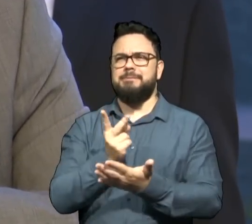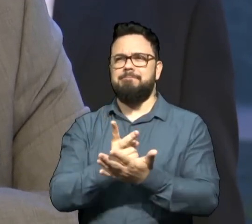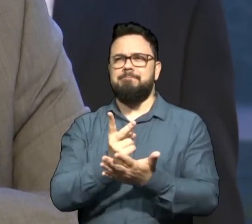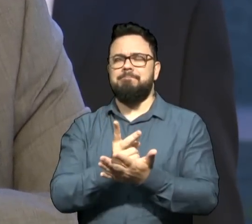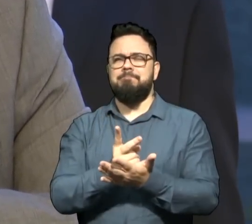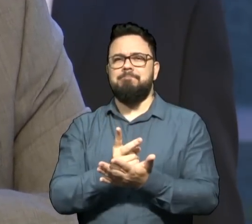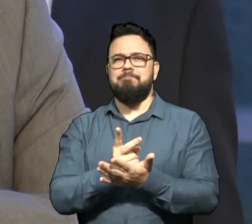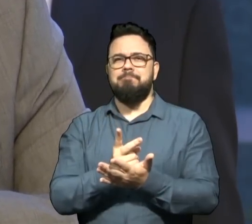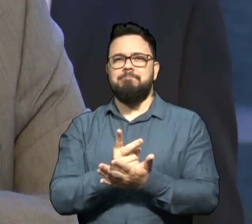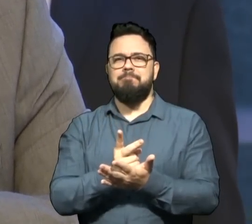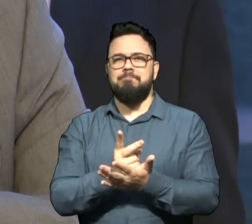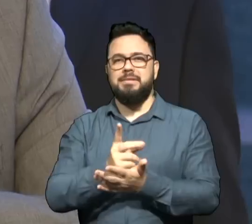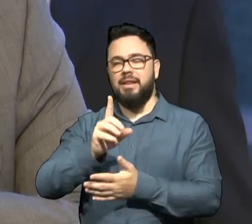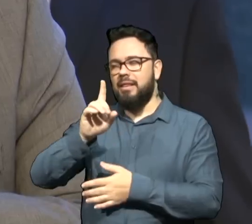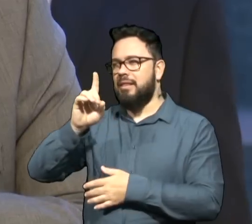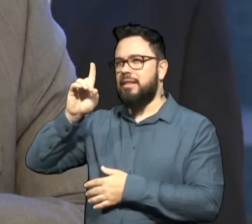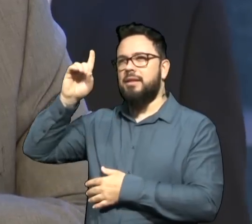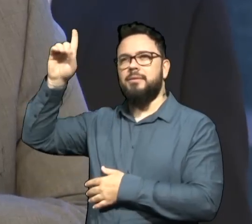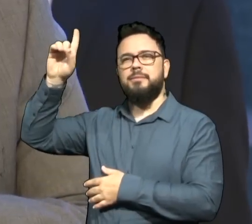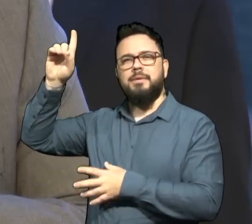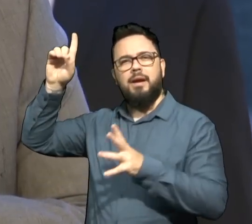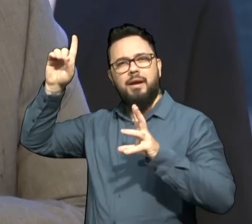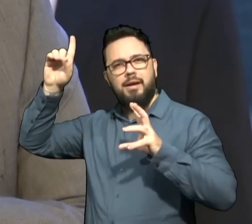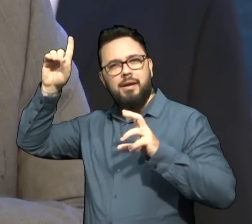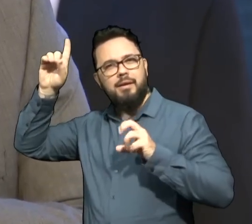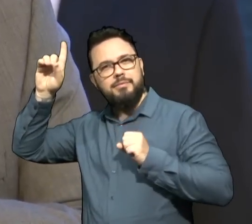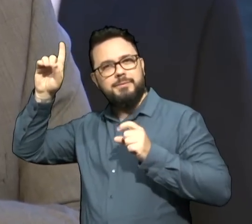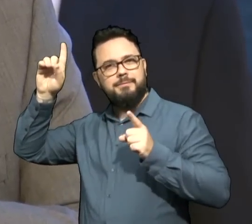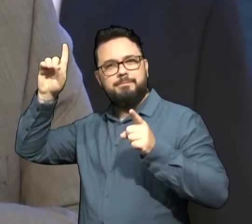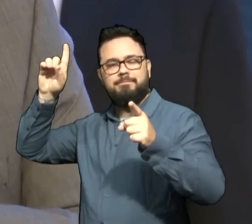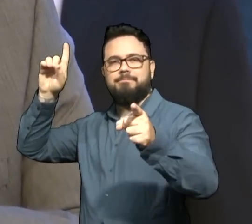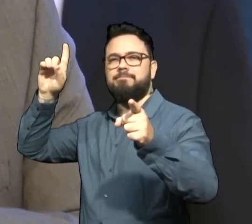coisa Deus ama